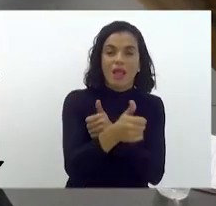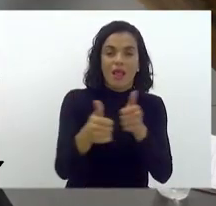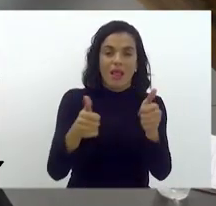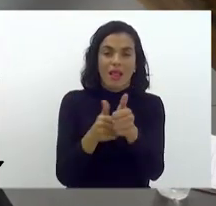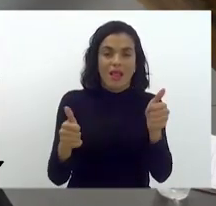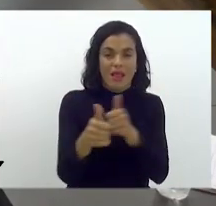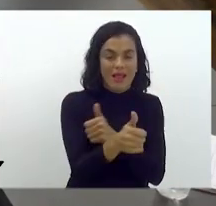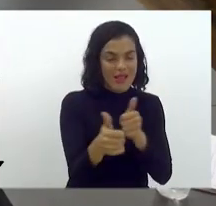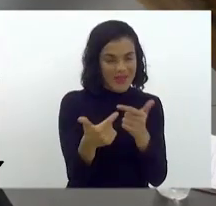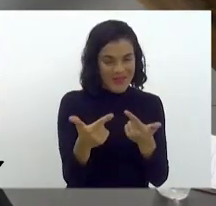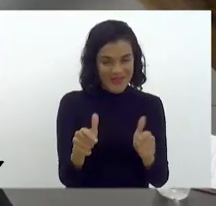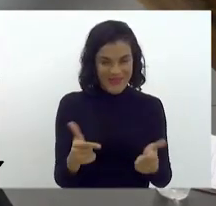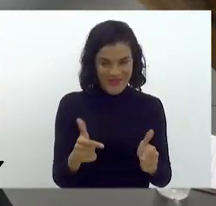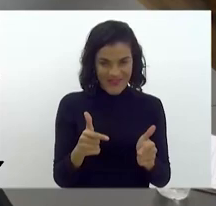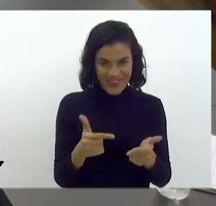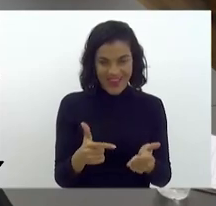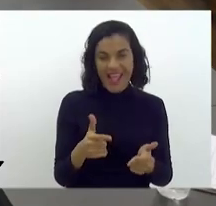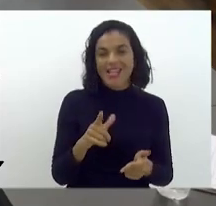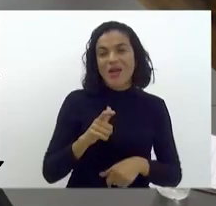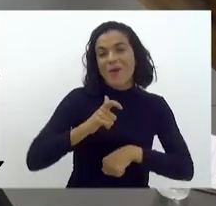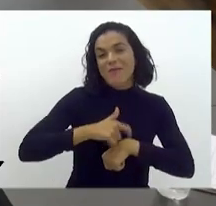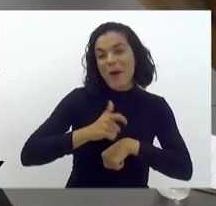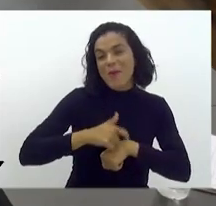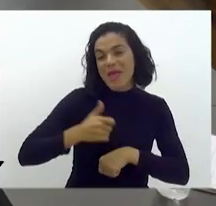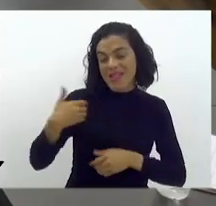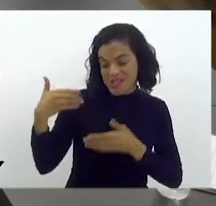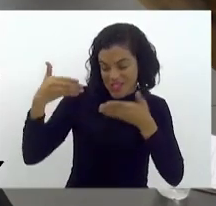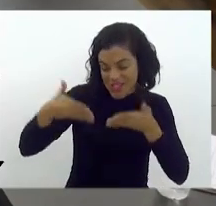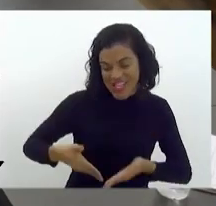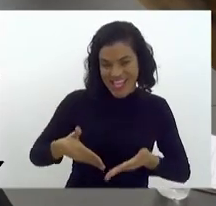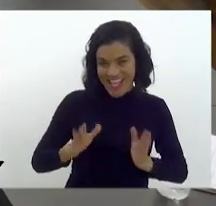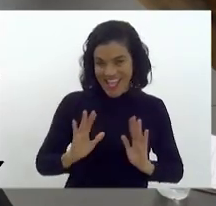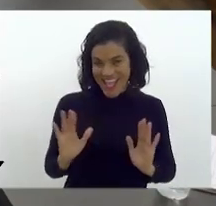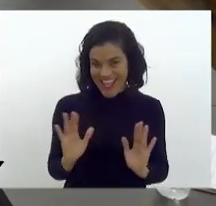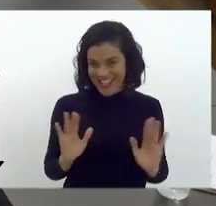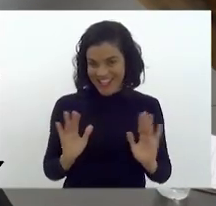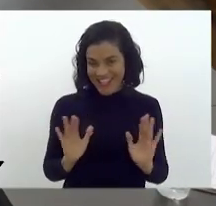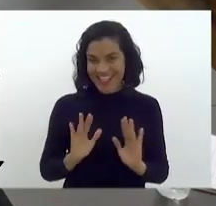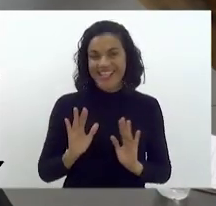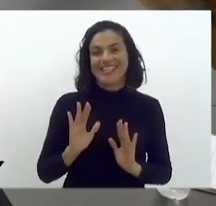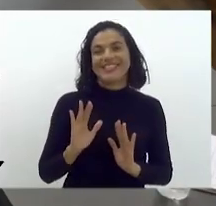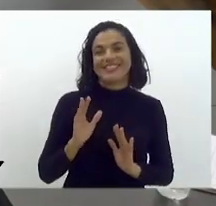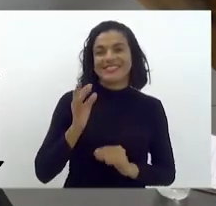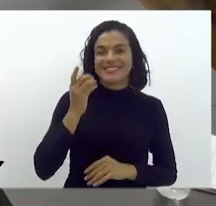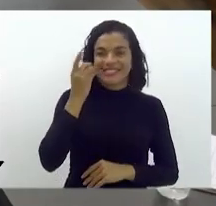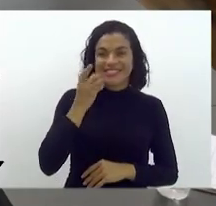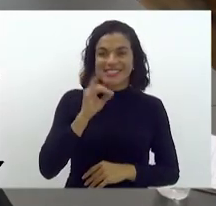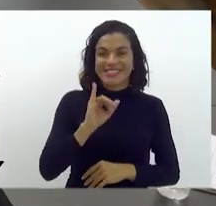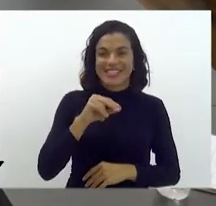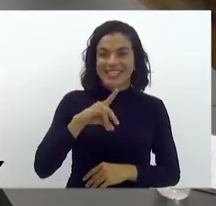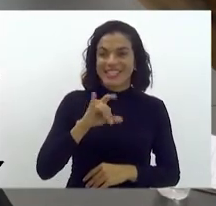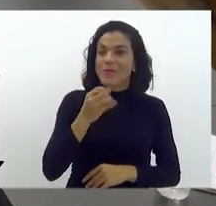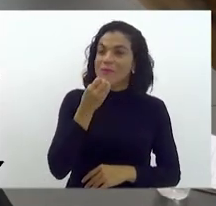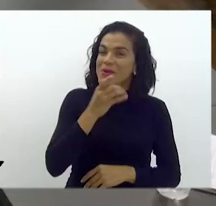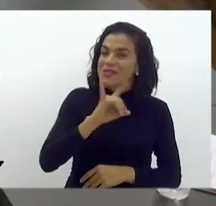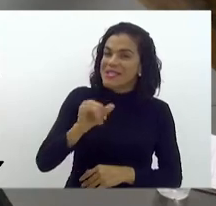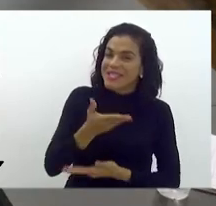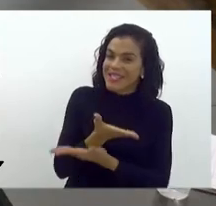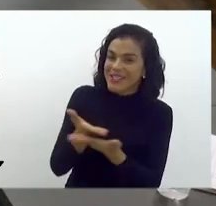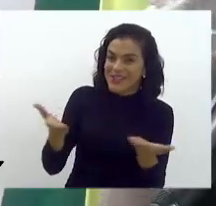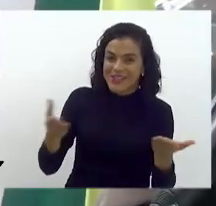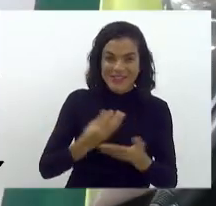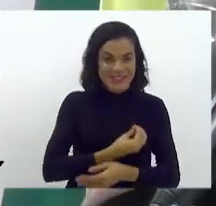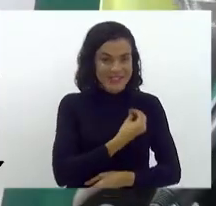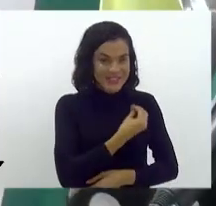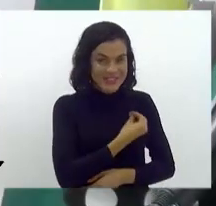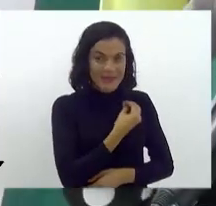só pelo momento que as pessoas a ordem de chegada deputada índia por favor Bom dia para todos de presente